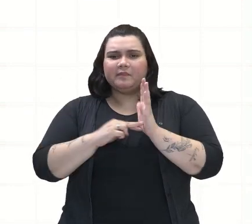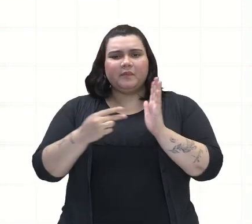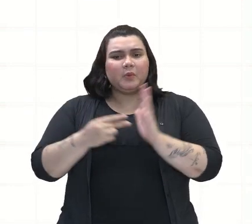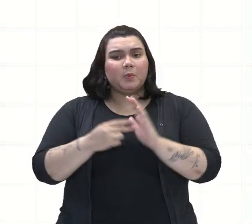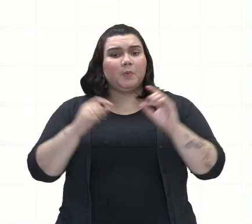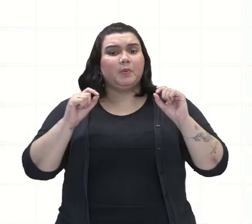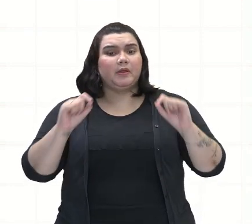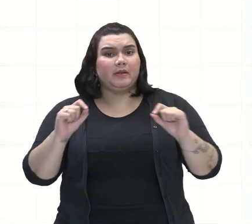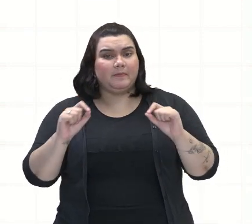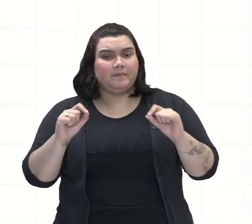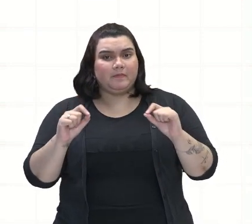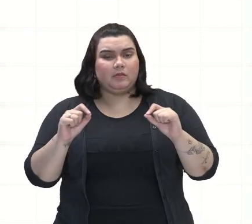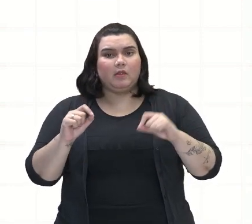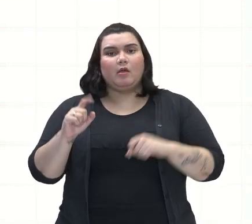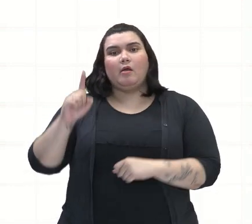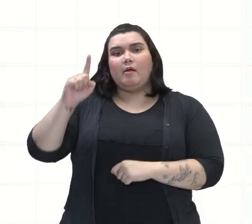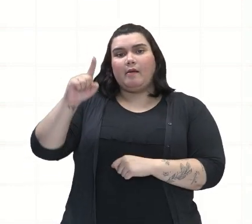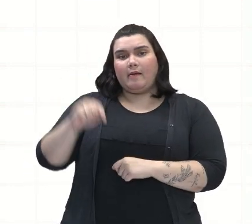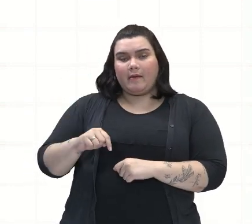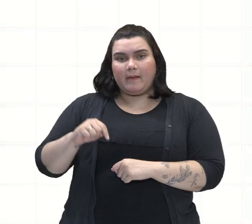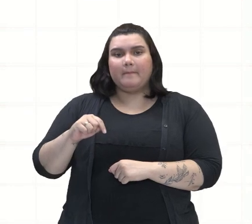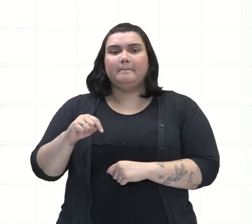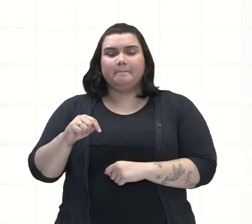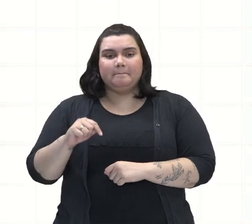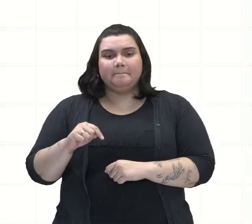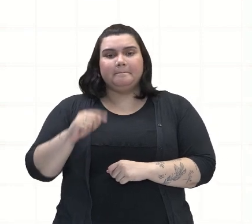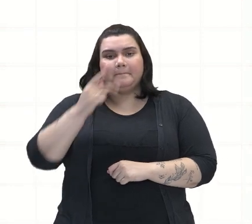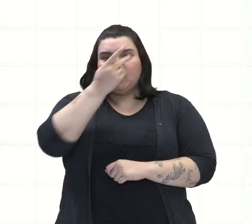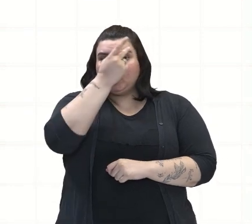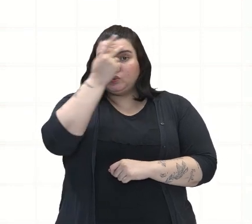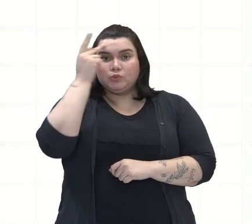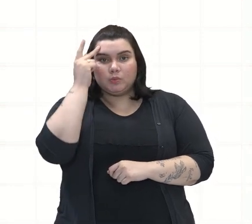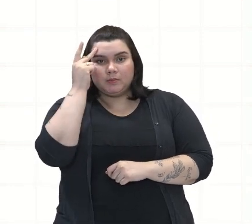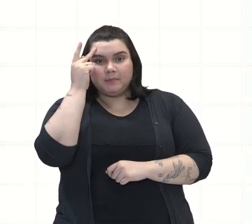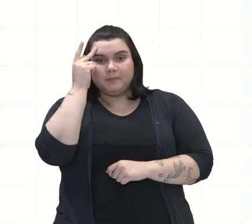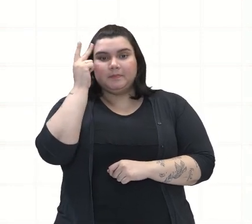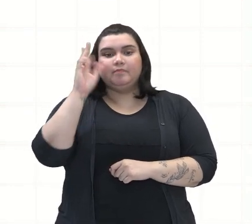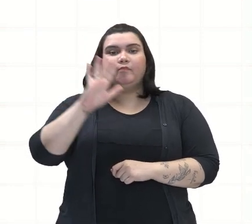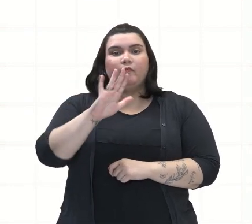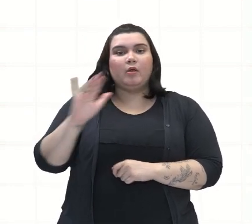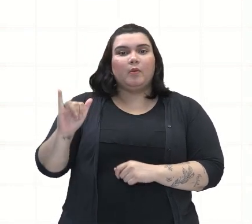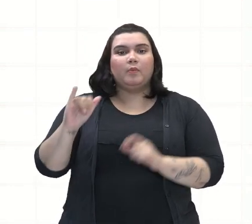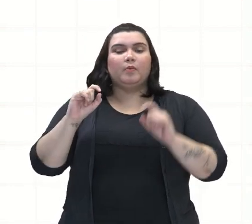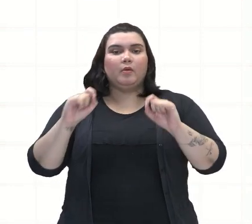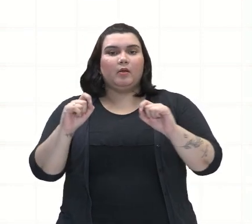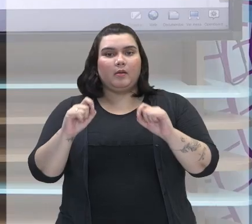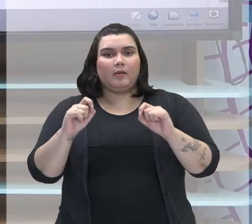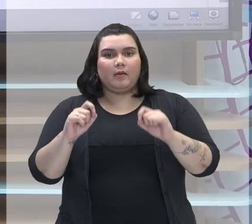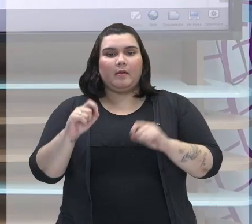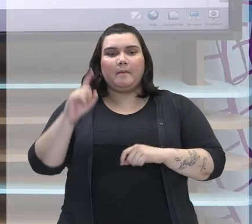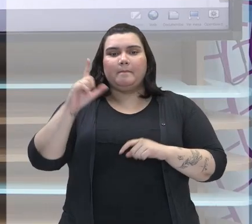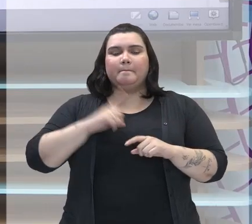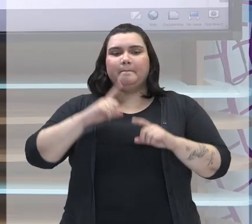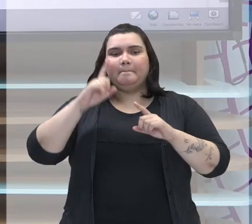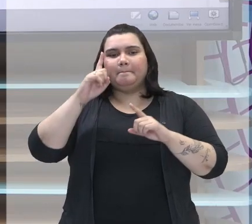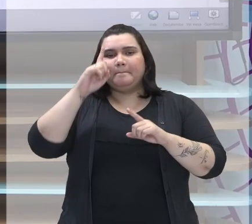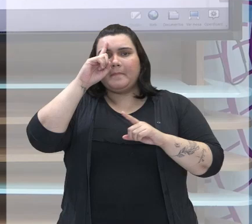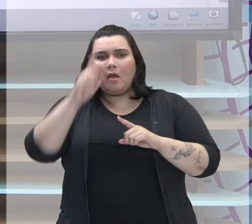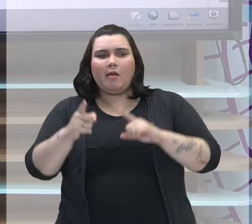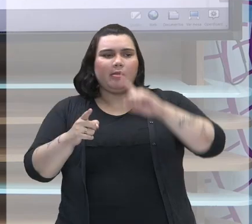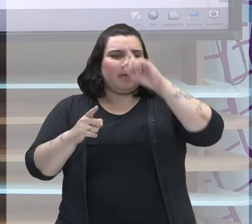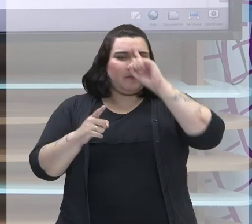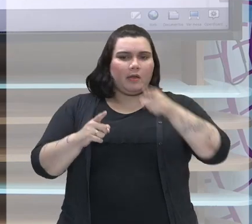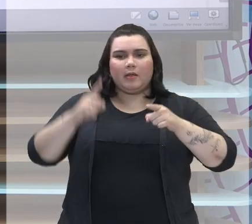regentes? Seriam justamente aqueles que vão reger como um maestro. Então, a